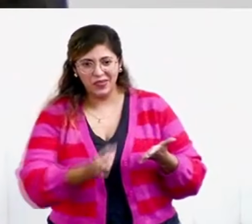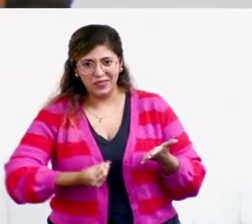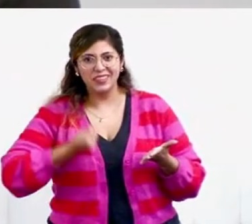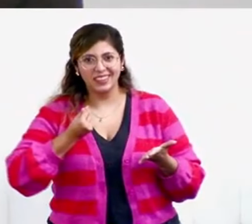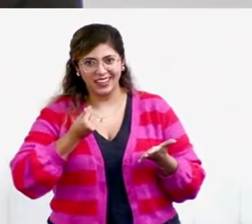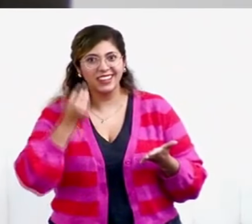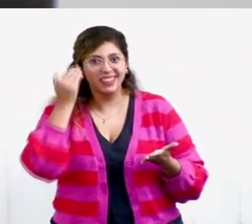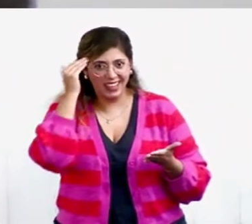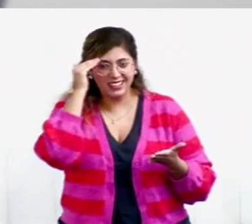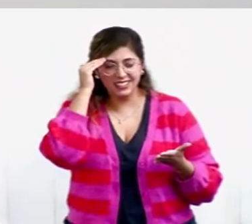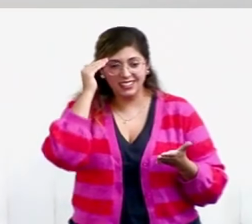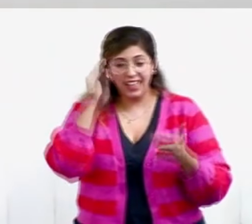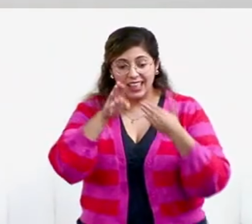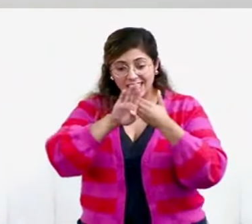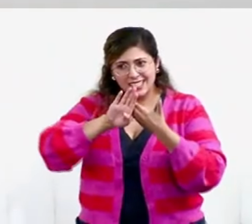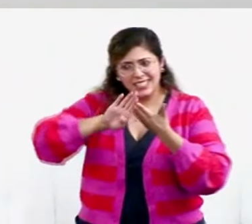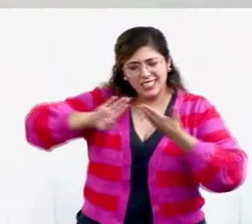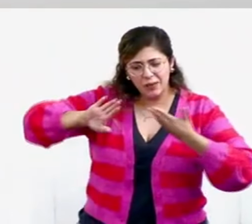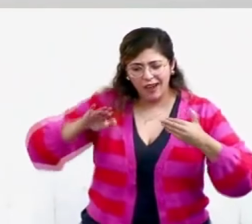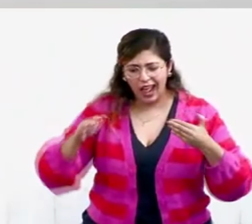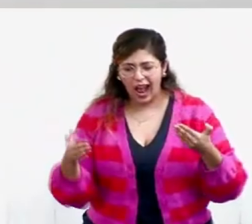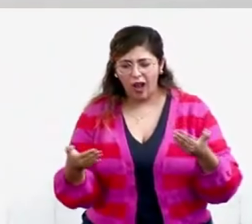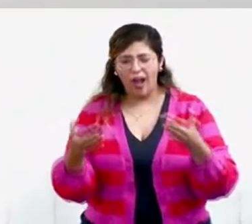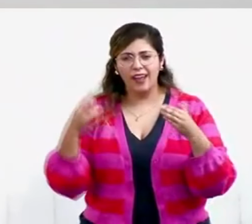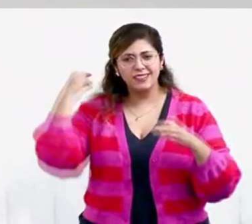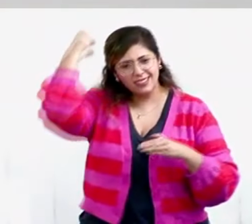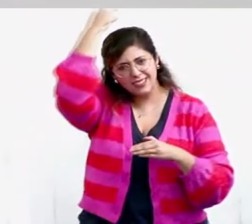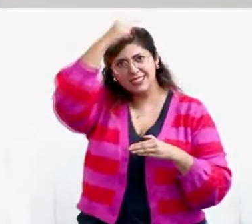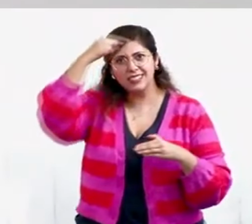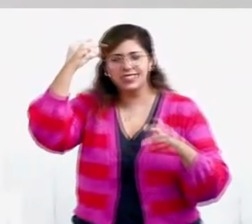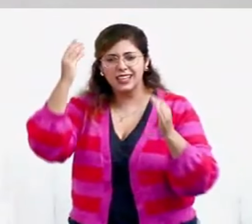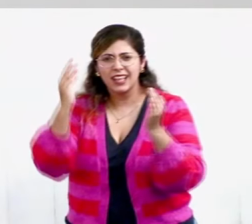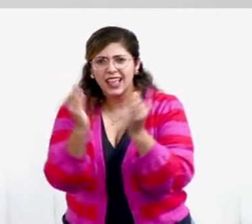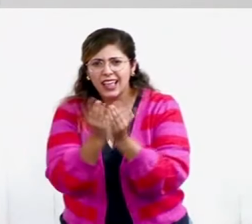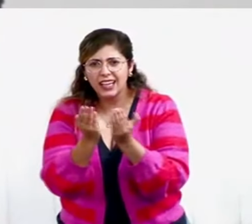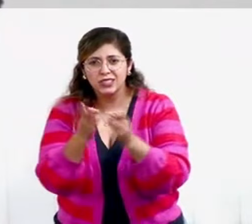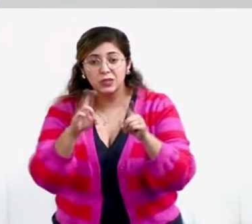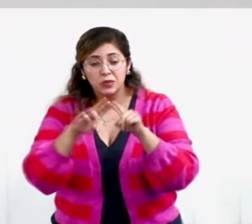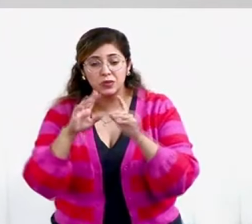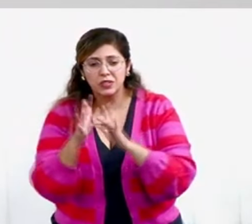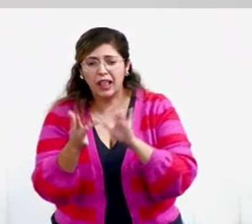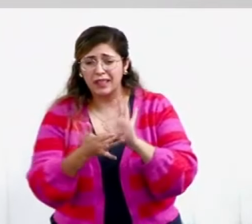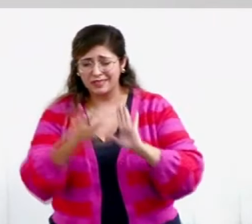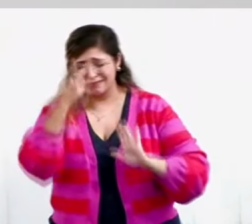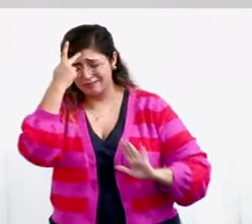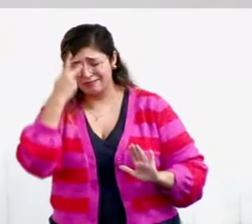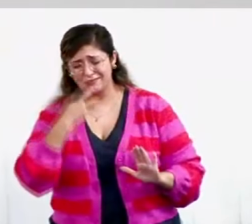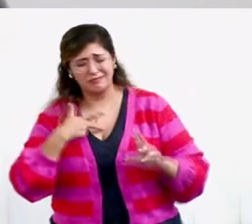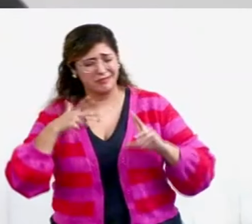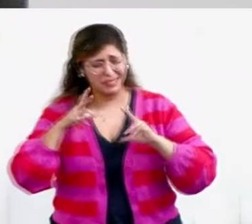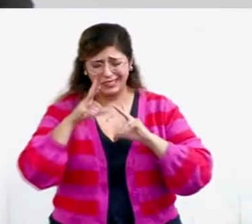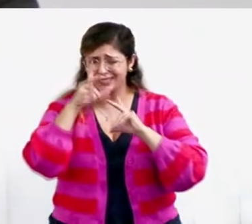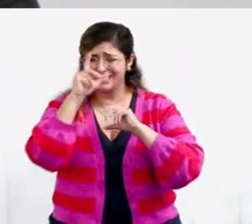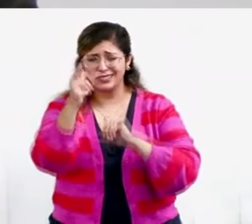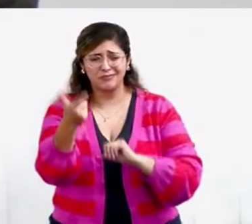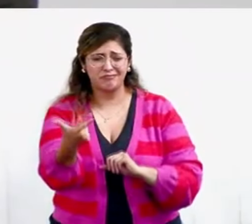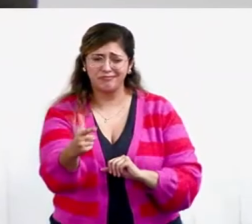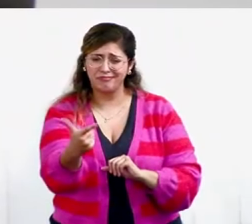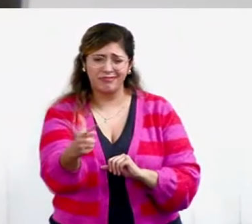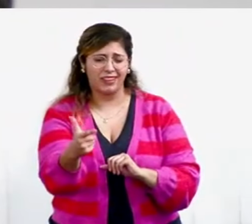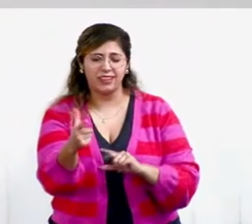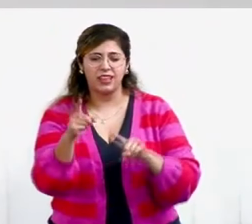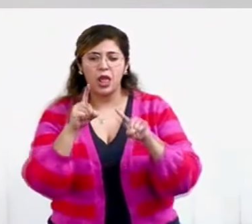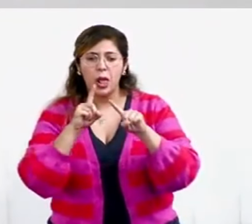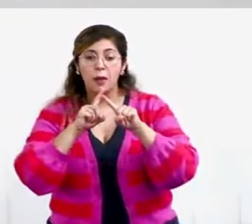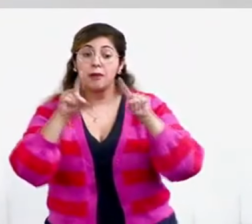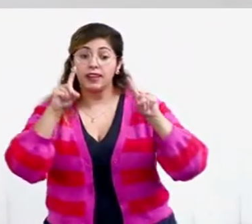ser santo, e agora nós podemos fazer isso, não porque temos forças em nós mesmos, mas porque o Espírito Santo que imputa